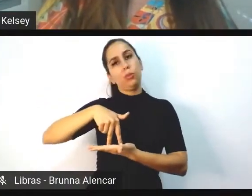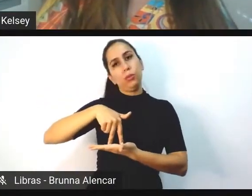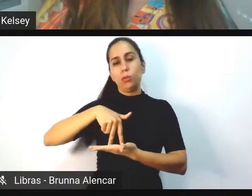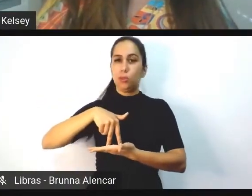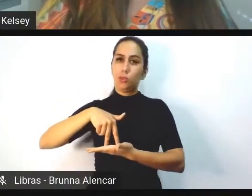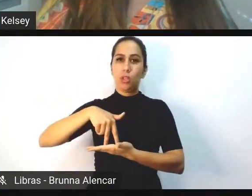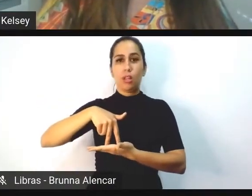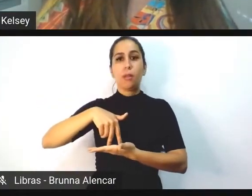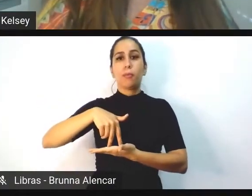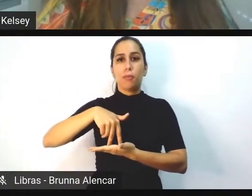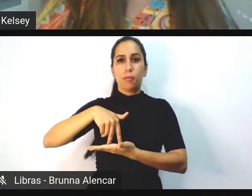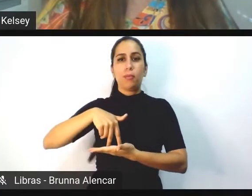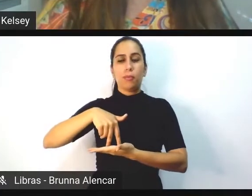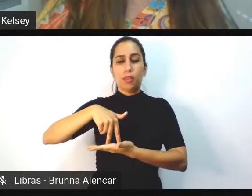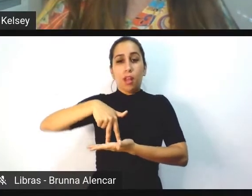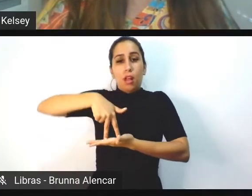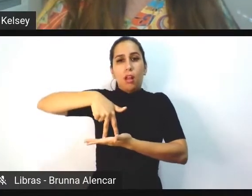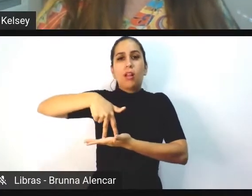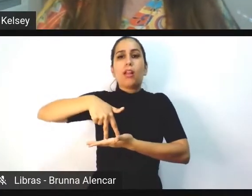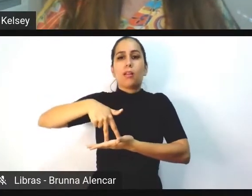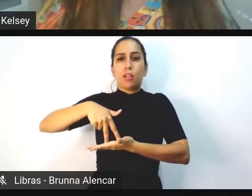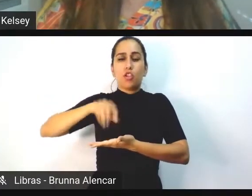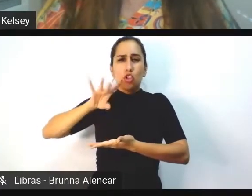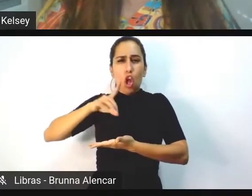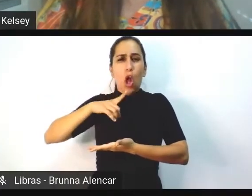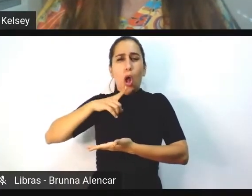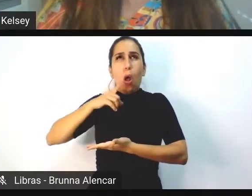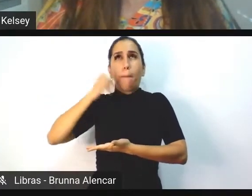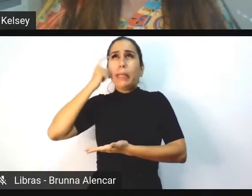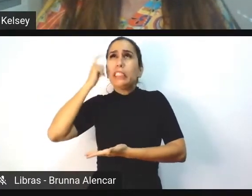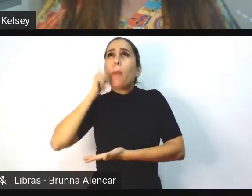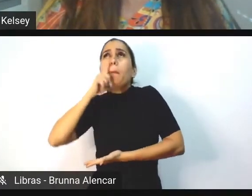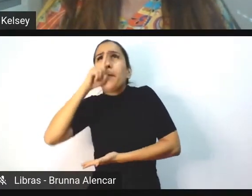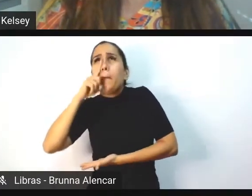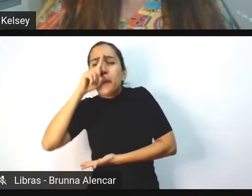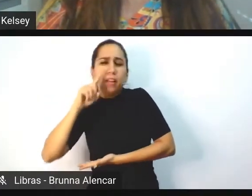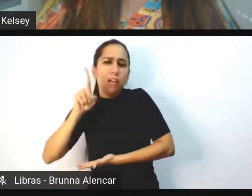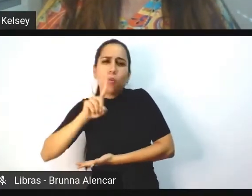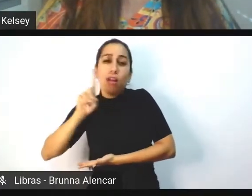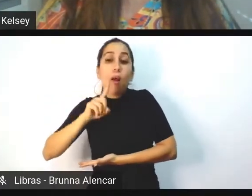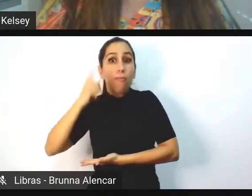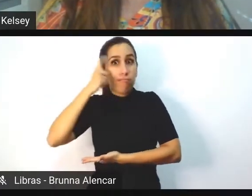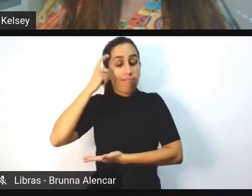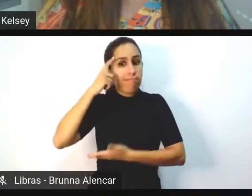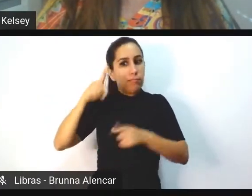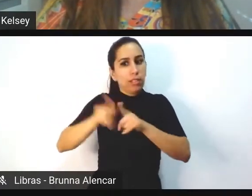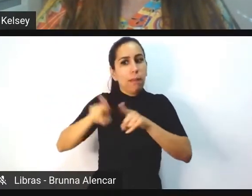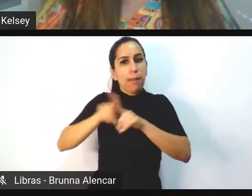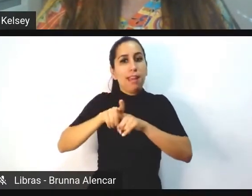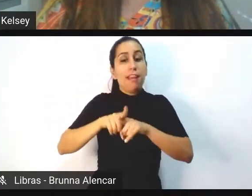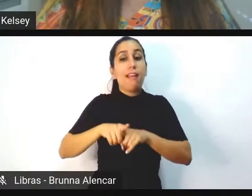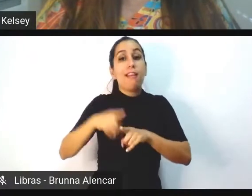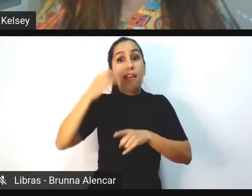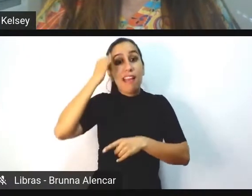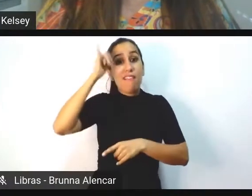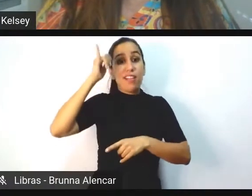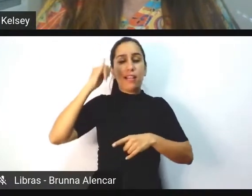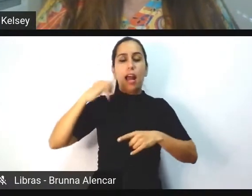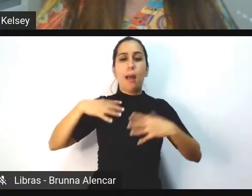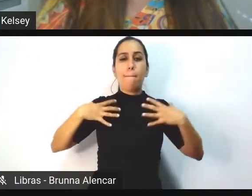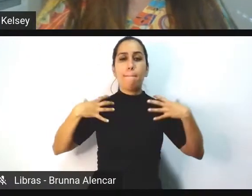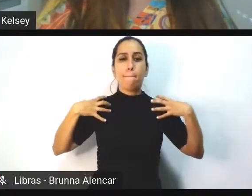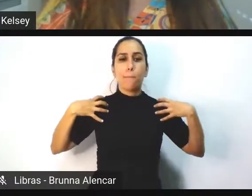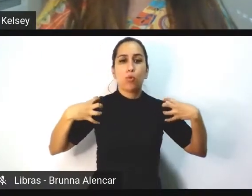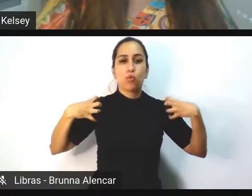só pela questão dos discos, né, mas pela questão da contração muscular,